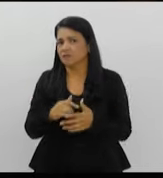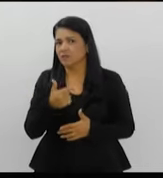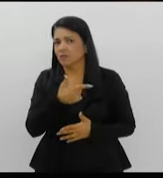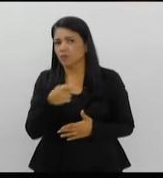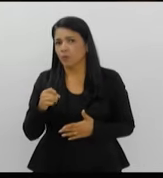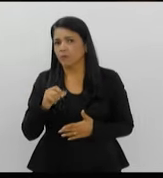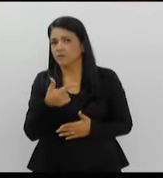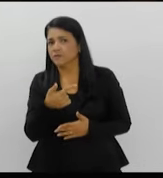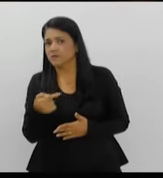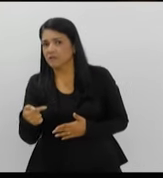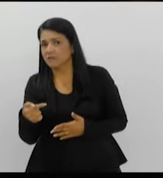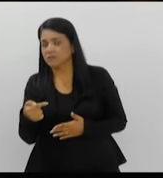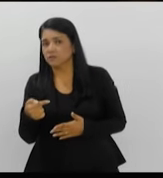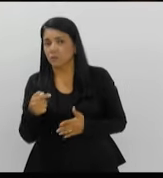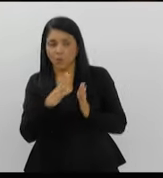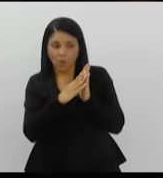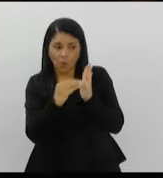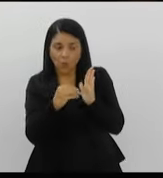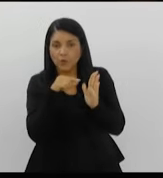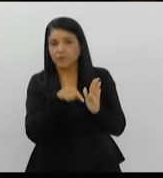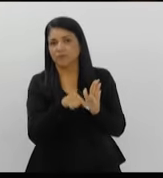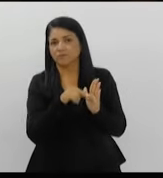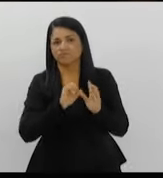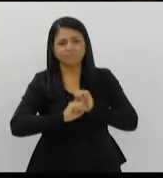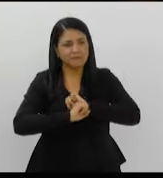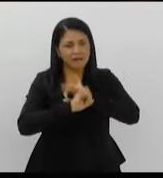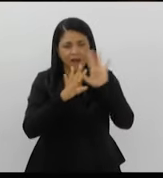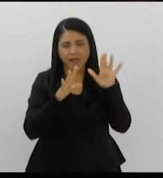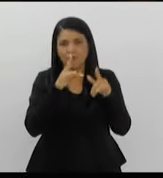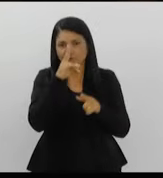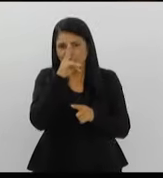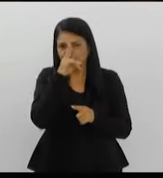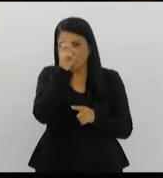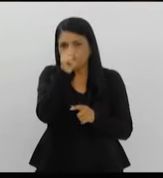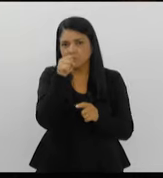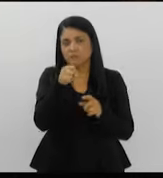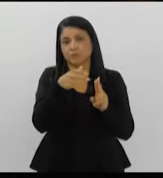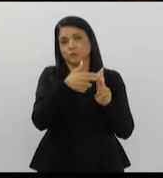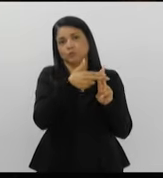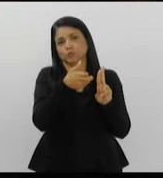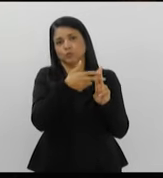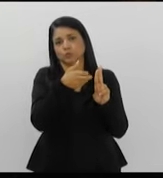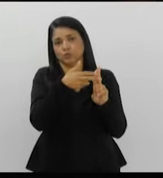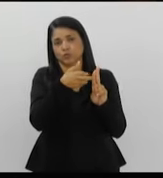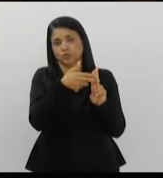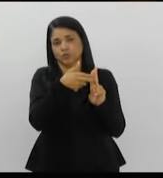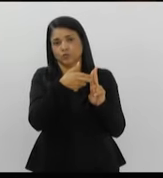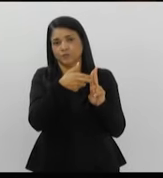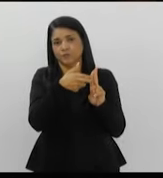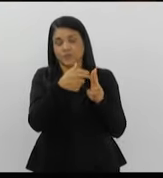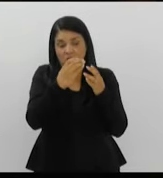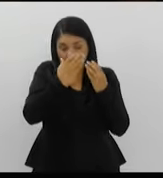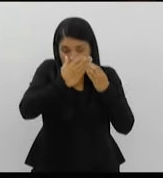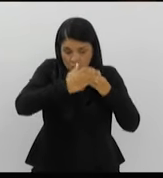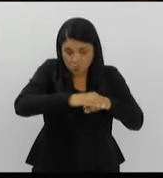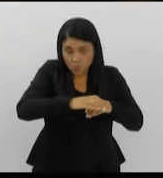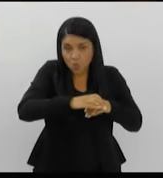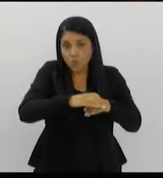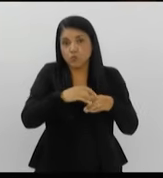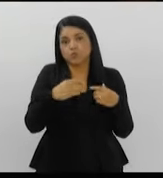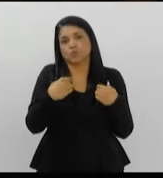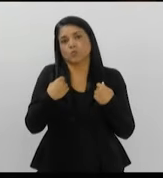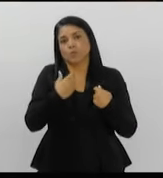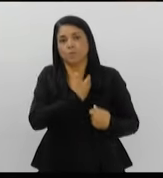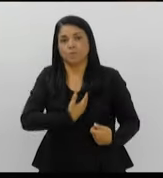Porque o modelo alternativo está claro, é o fortalecimento do SUS, é realizar concurso público,